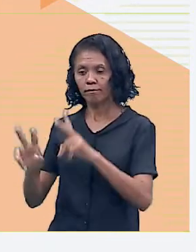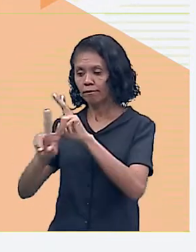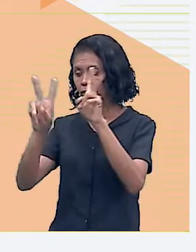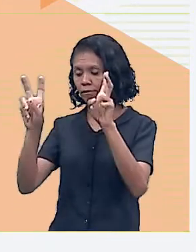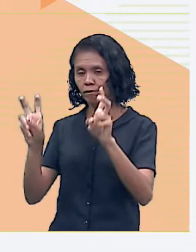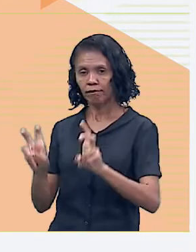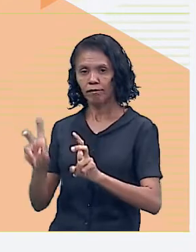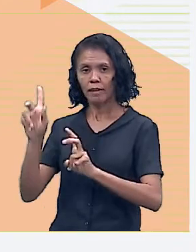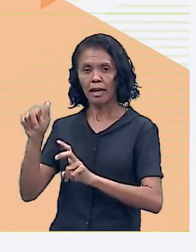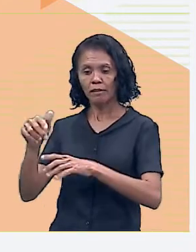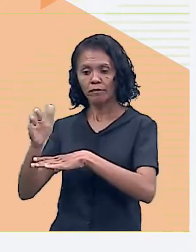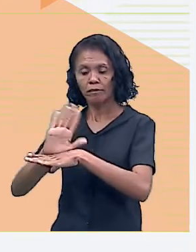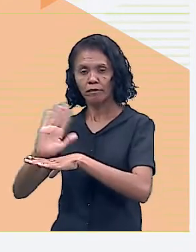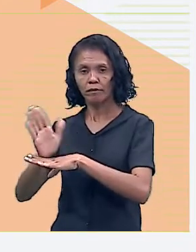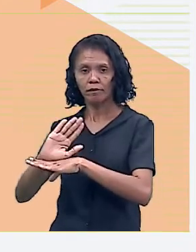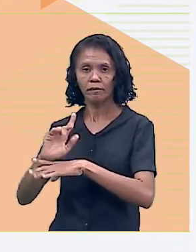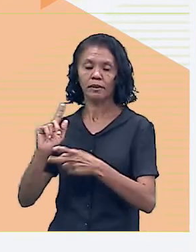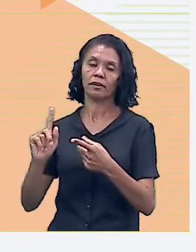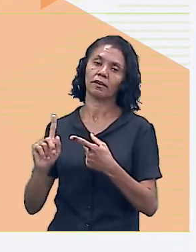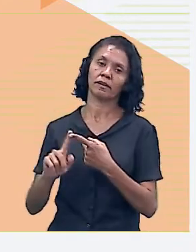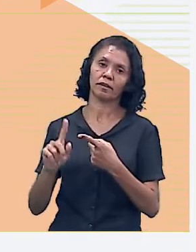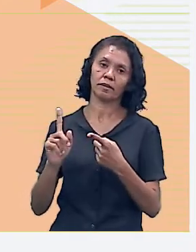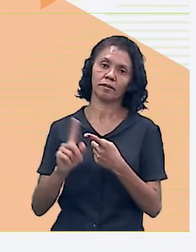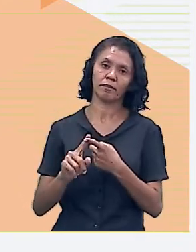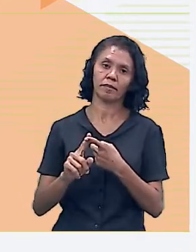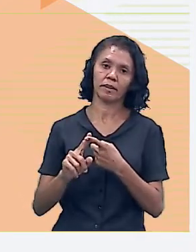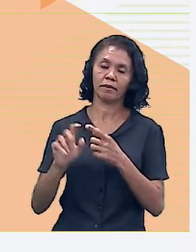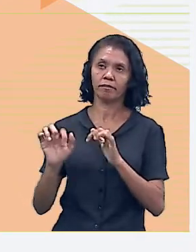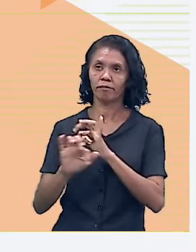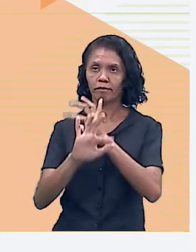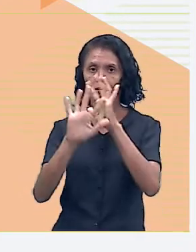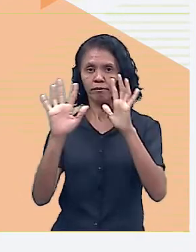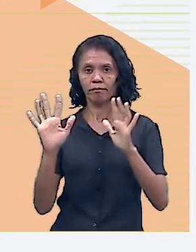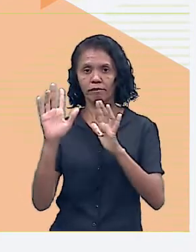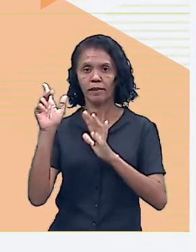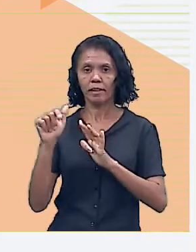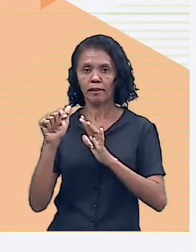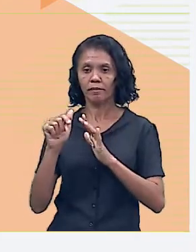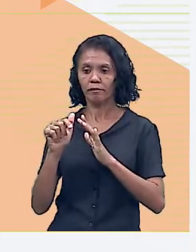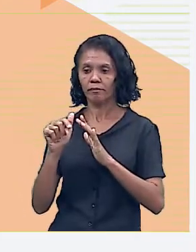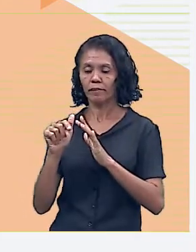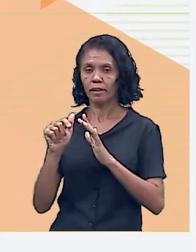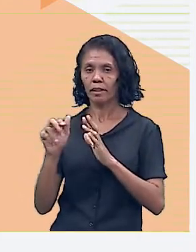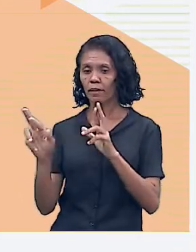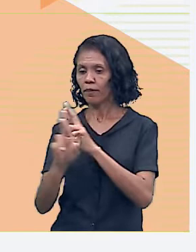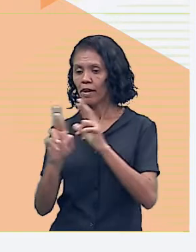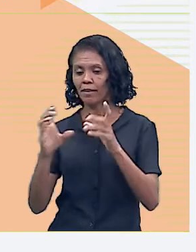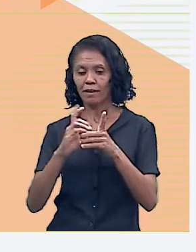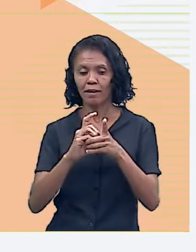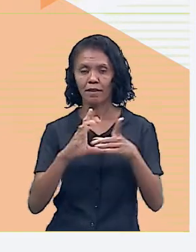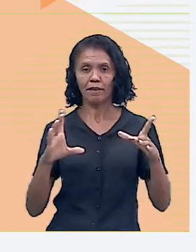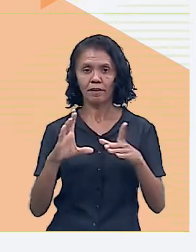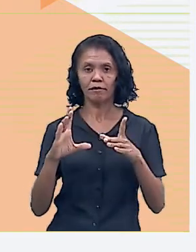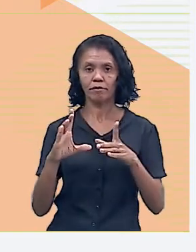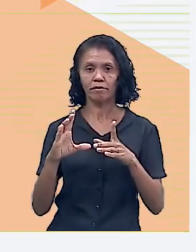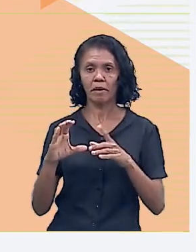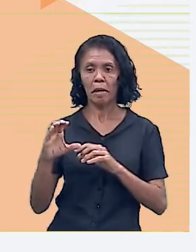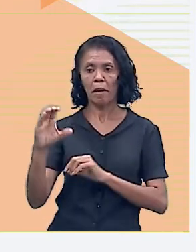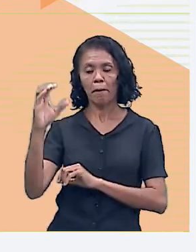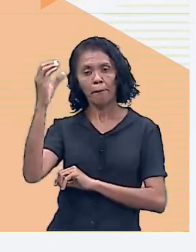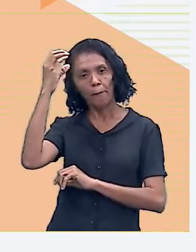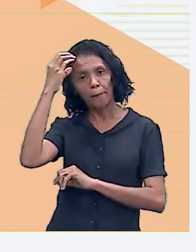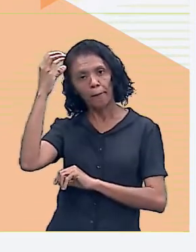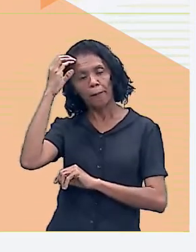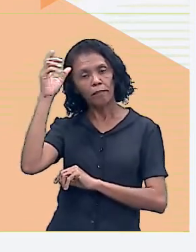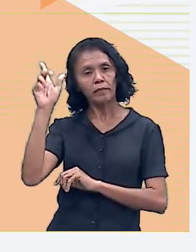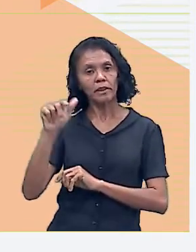seja o núcleo é o cinema e tem que deixar claro que você vai abordar a partir da democratização desse and cultural se é um exemplo